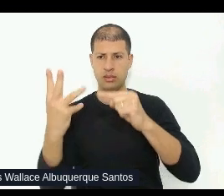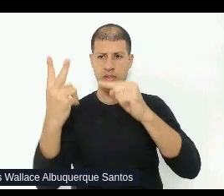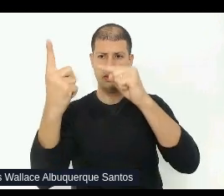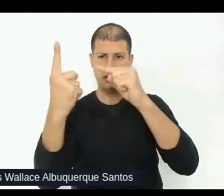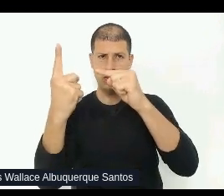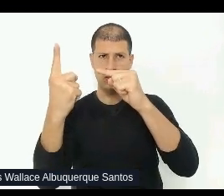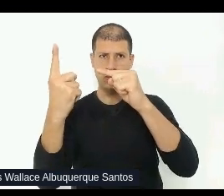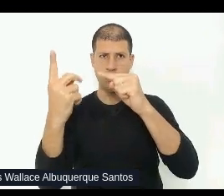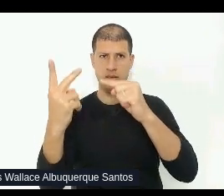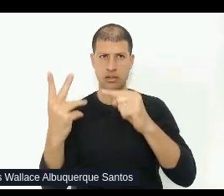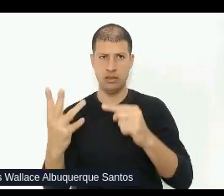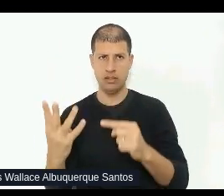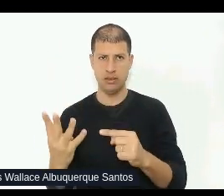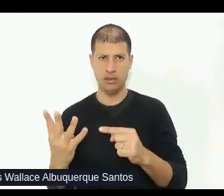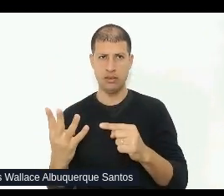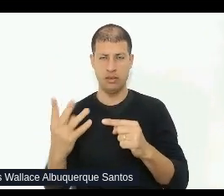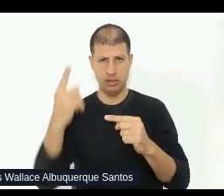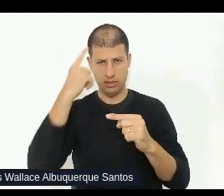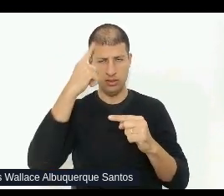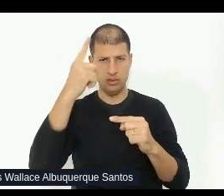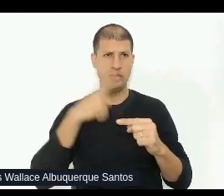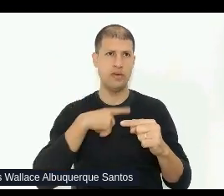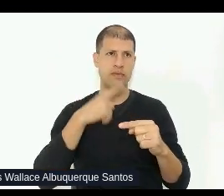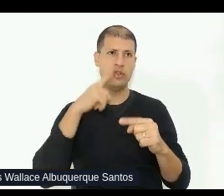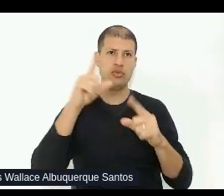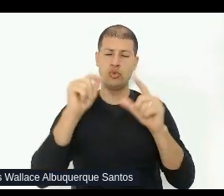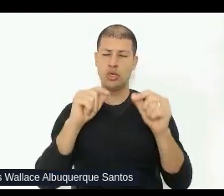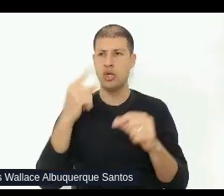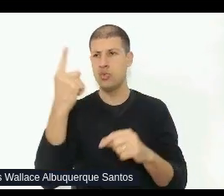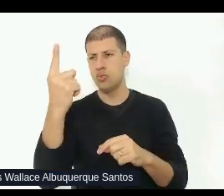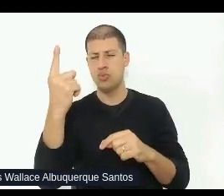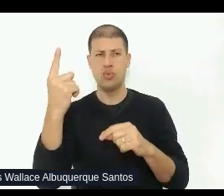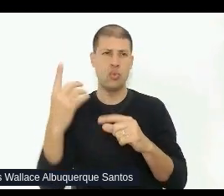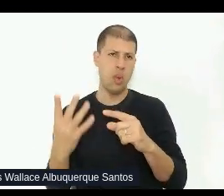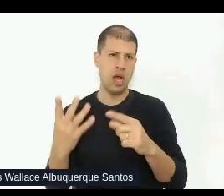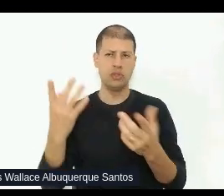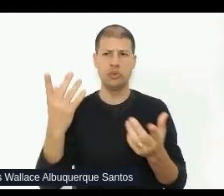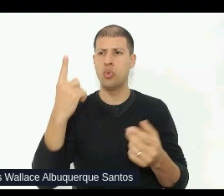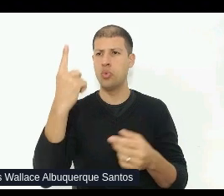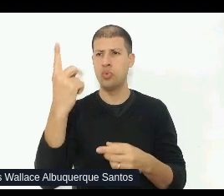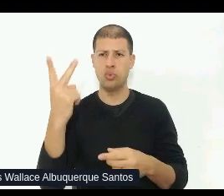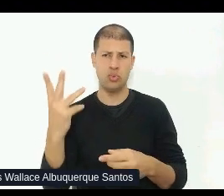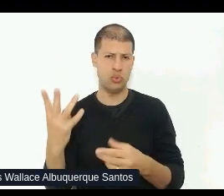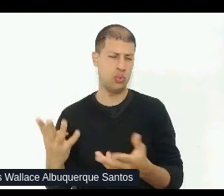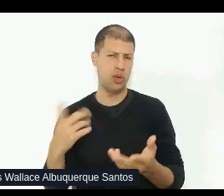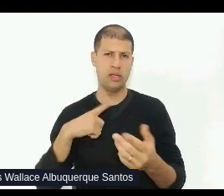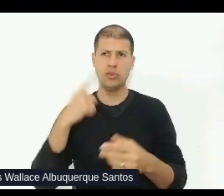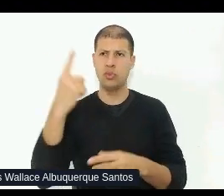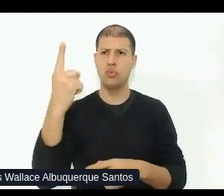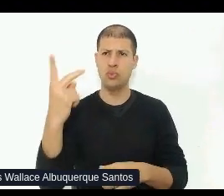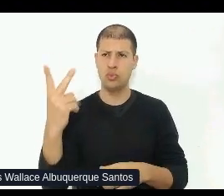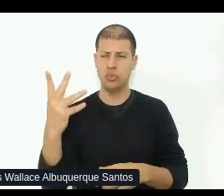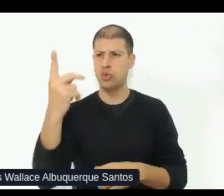dica 4, dica 1 de 4. Eu botei por extenso aqui. Aí, caso a dica seja a última, o próximo componente ali de seta